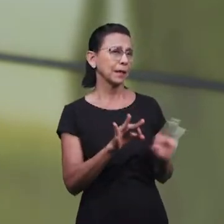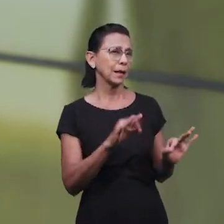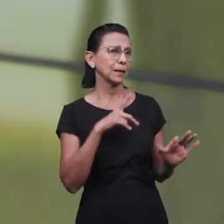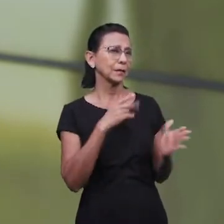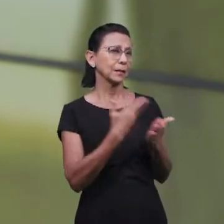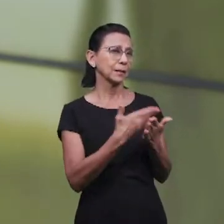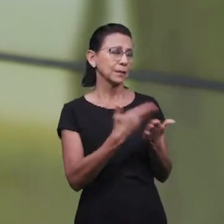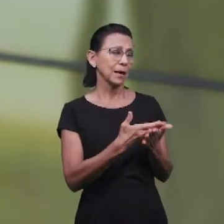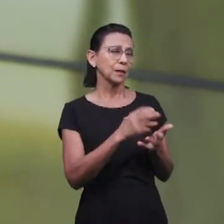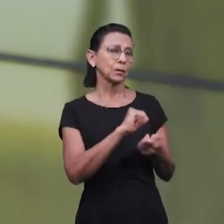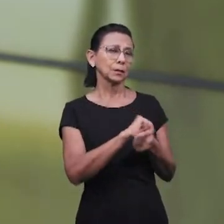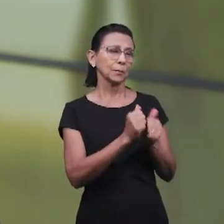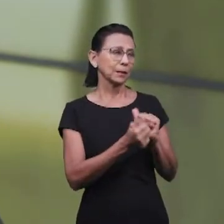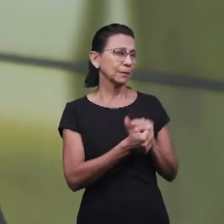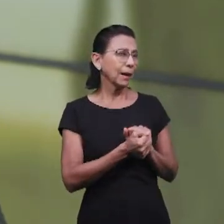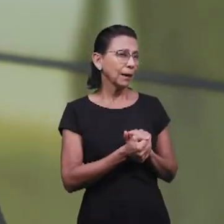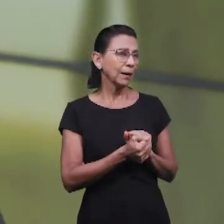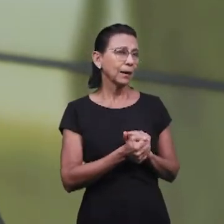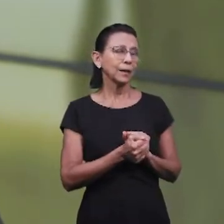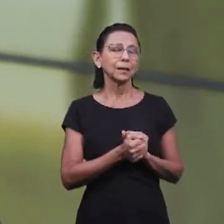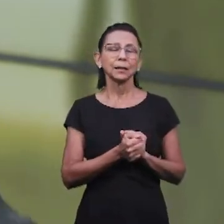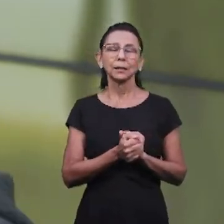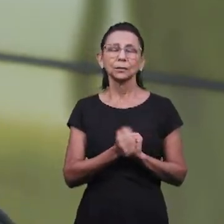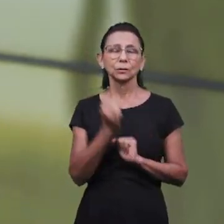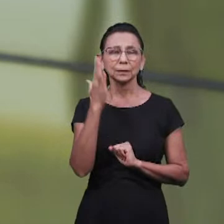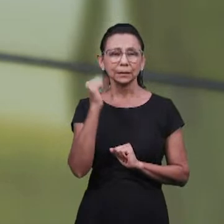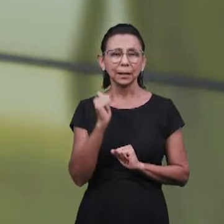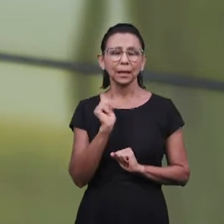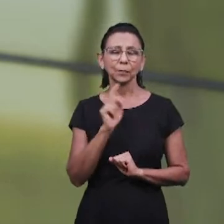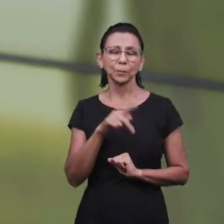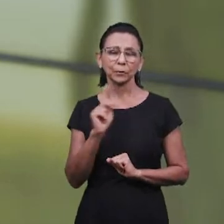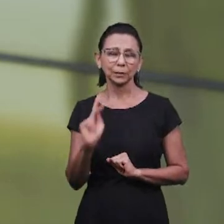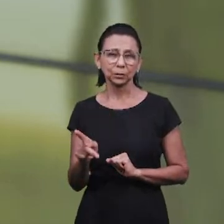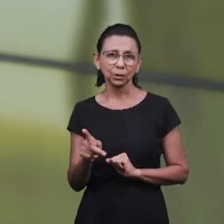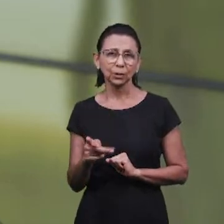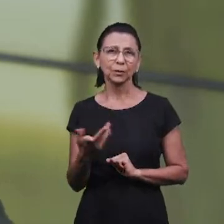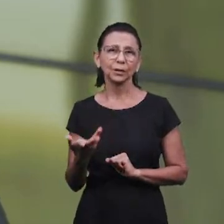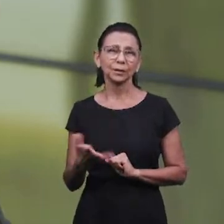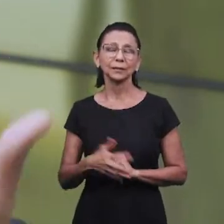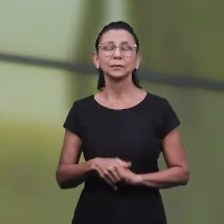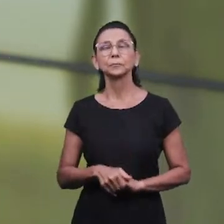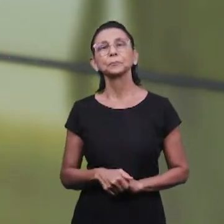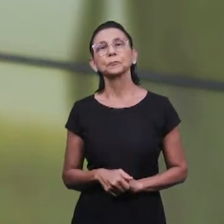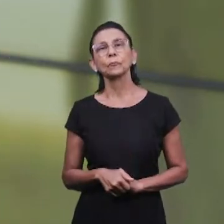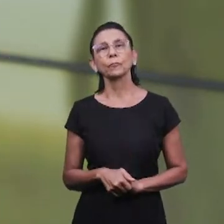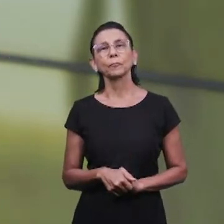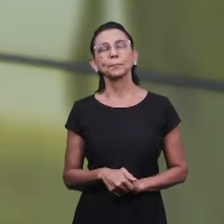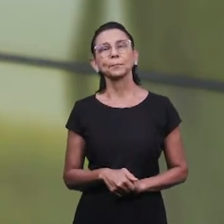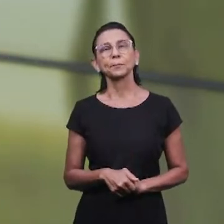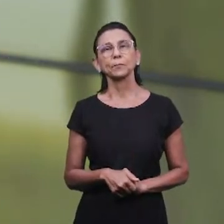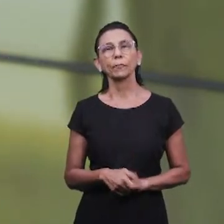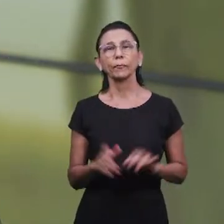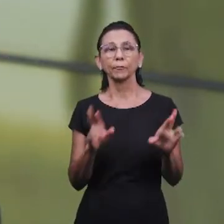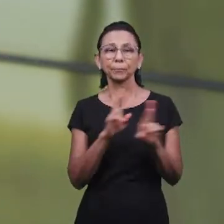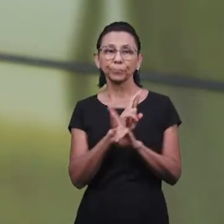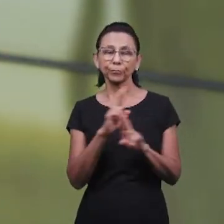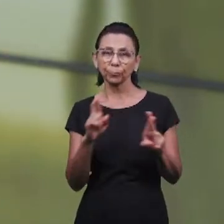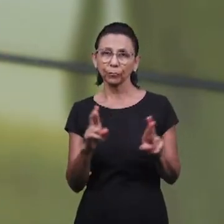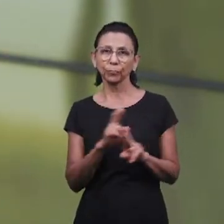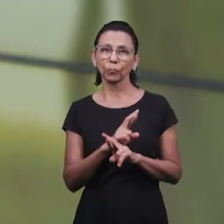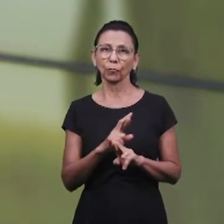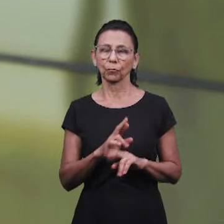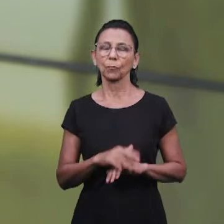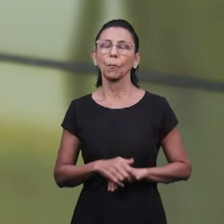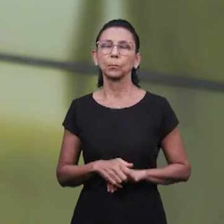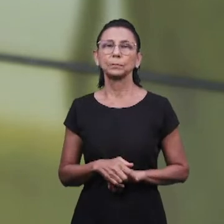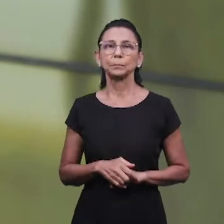aulas, né, temos pessoas aqui, as professoras, que já estão com o material preparado, adaptado, e assim vai criando essa oportunidade. Porque a nossa